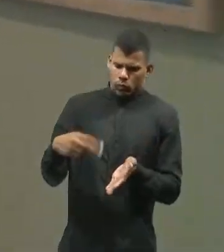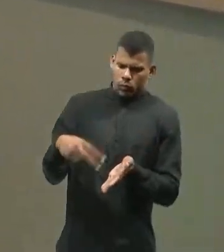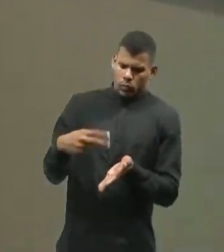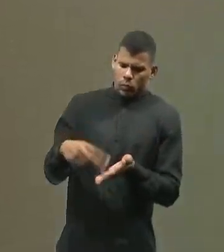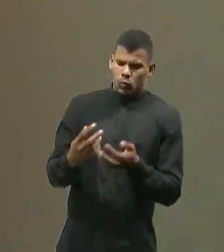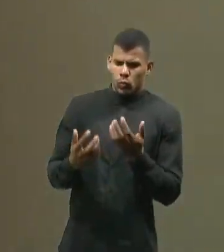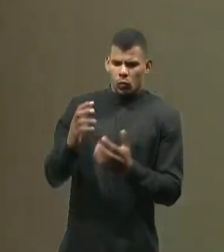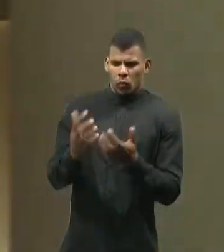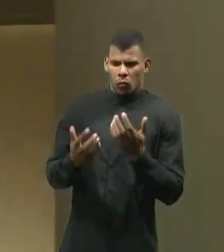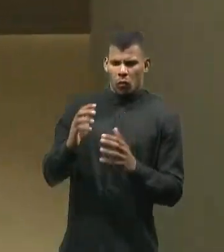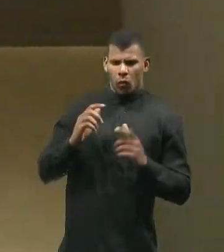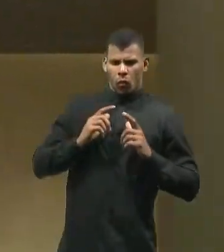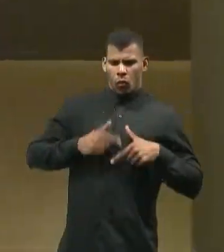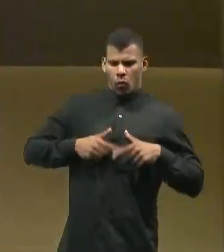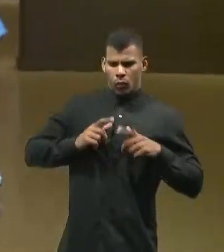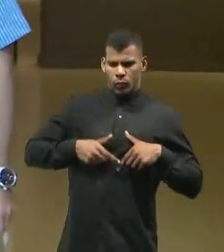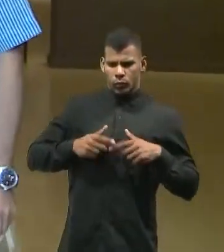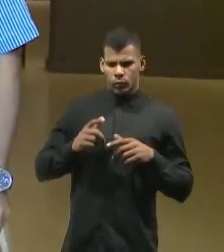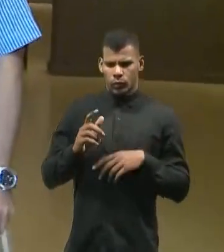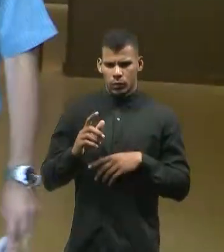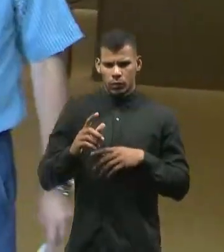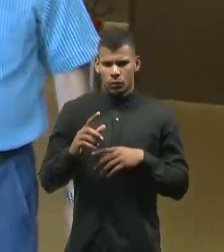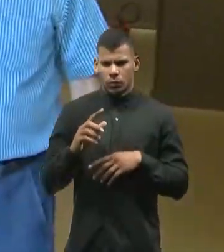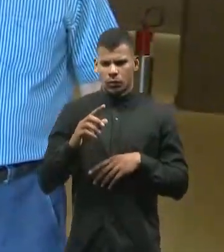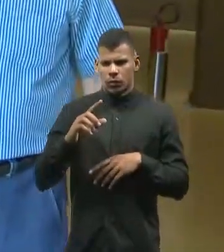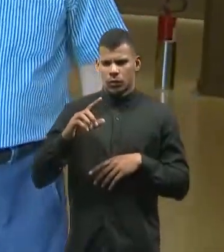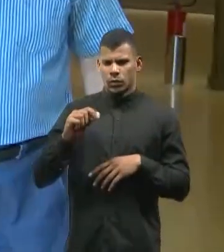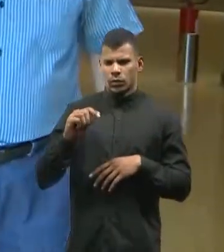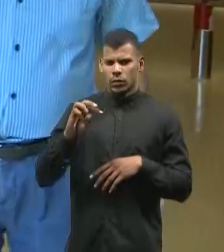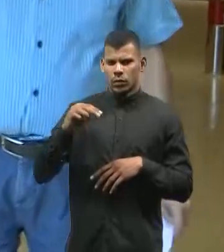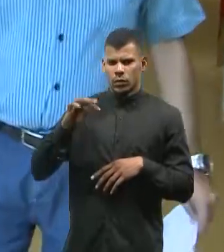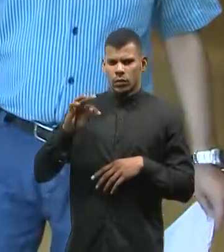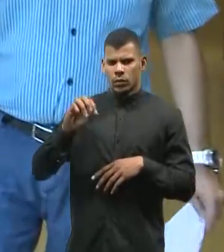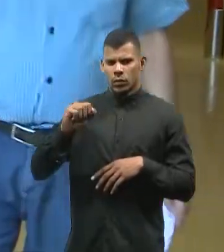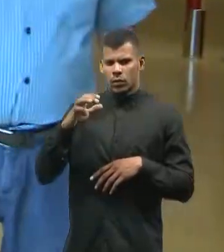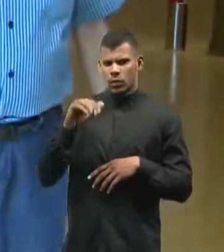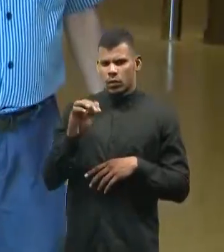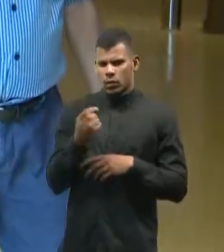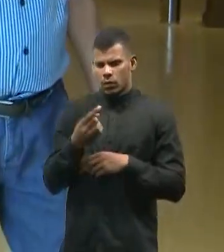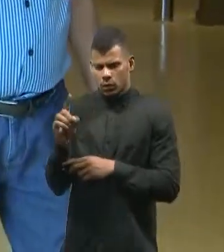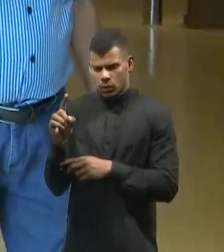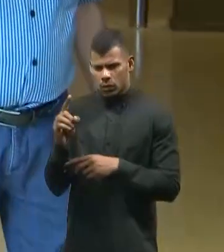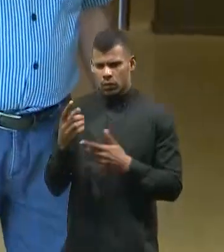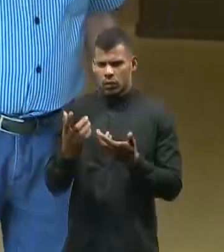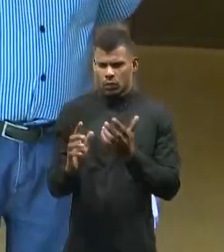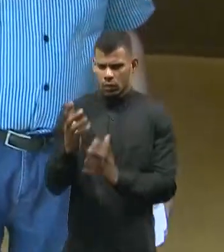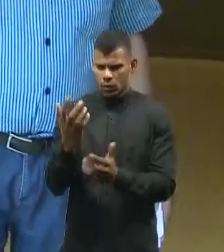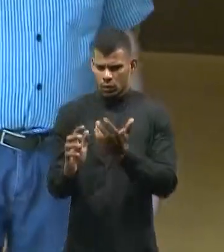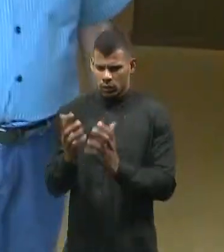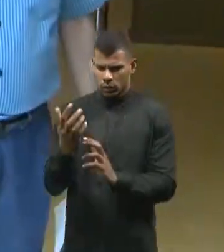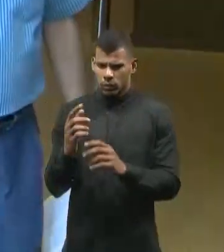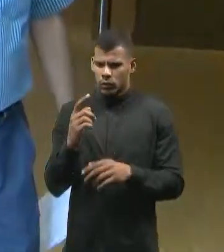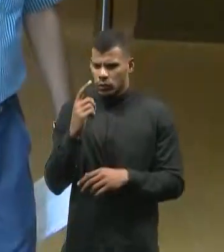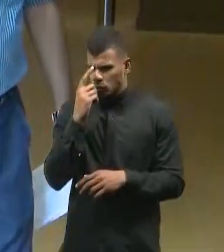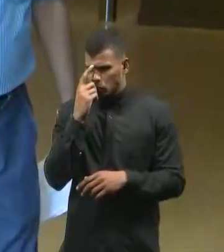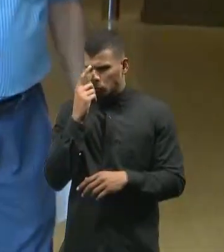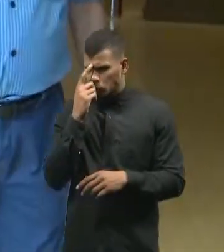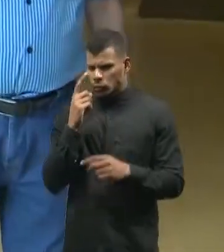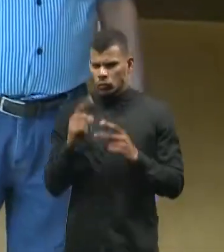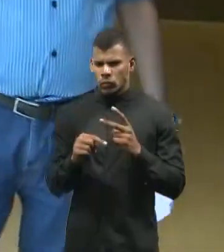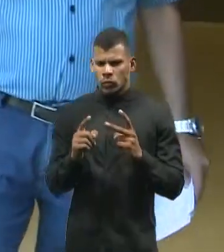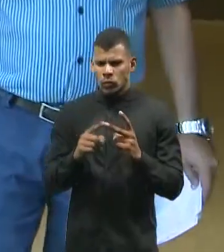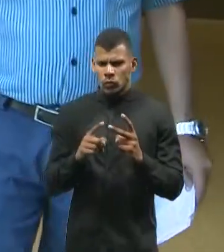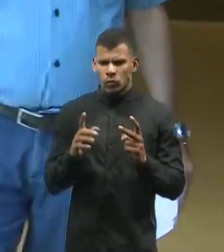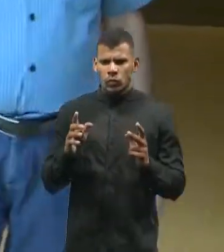os judeus, o muro das lamentações. A gente vai para rituais de cremações na Índia. A gente